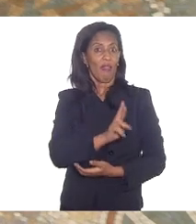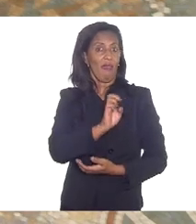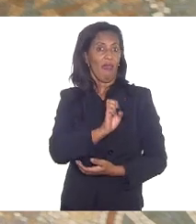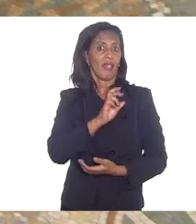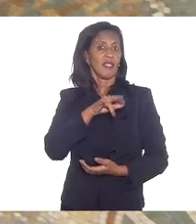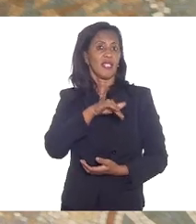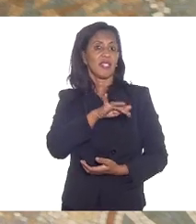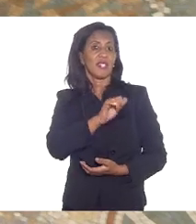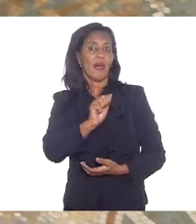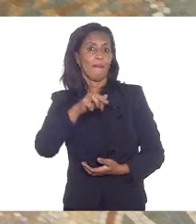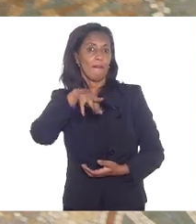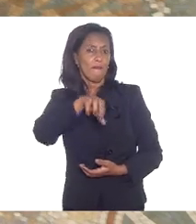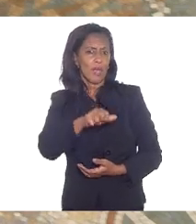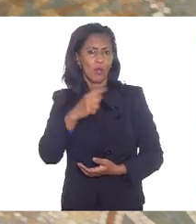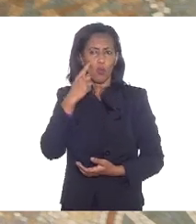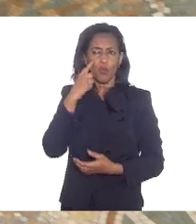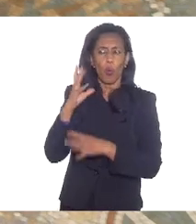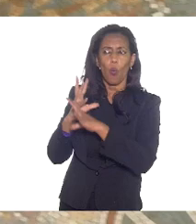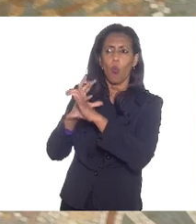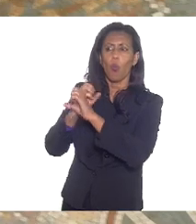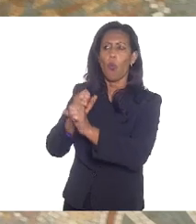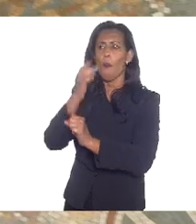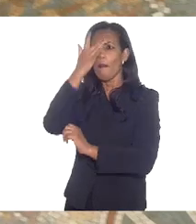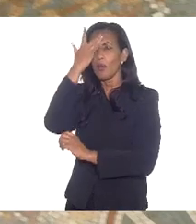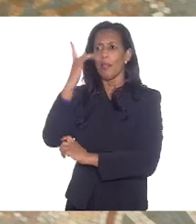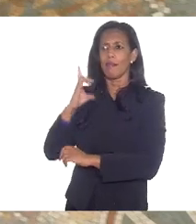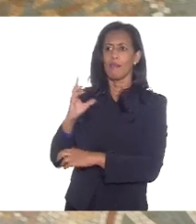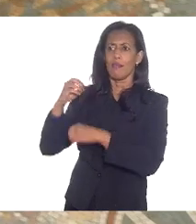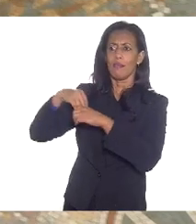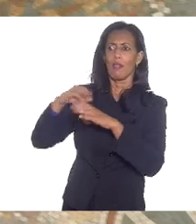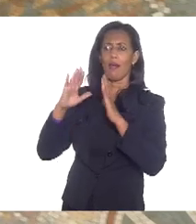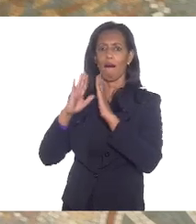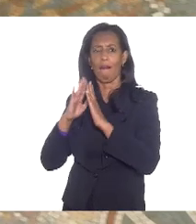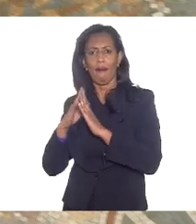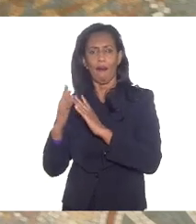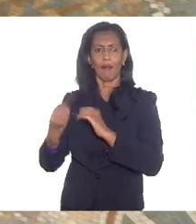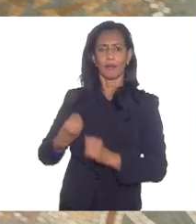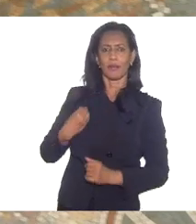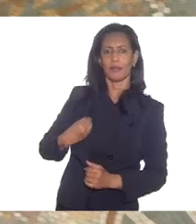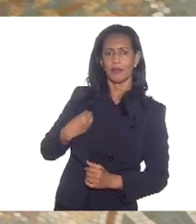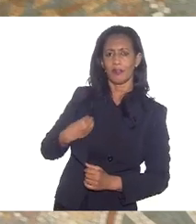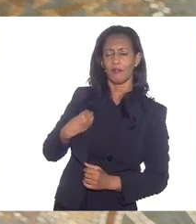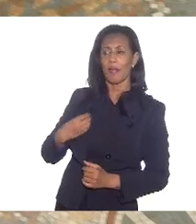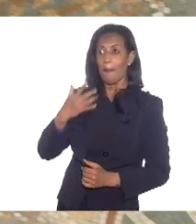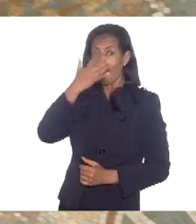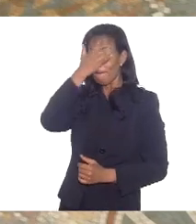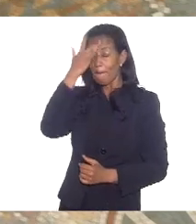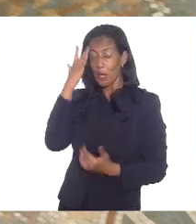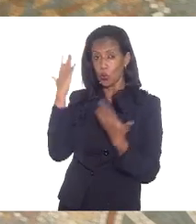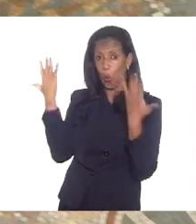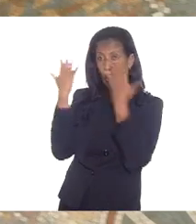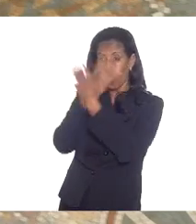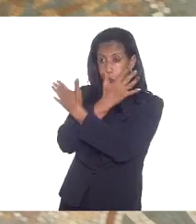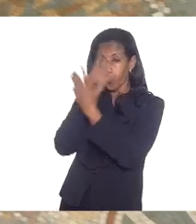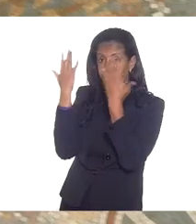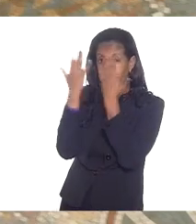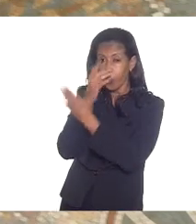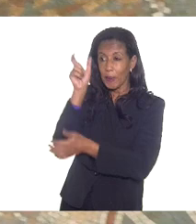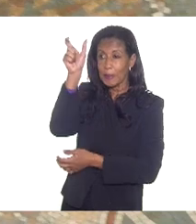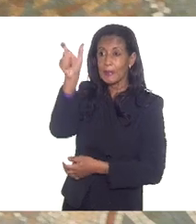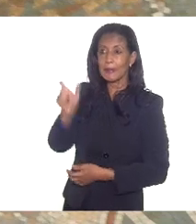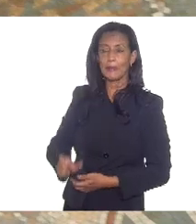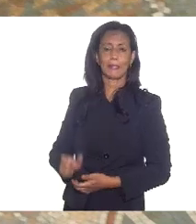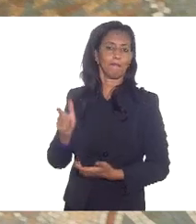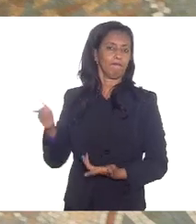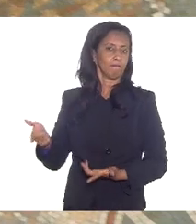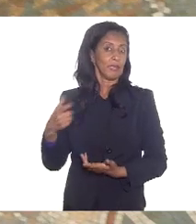só na formulação de políticas públicas, mas de reconhecer aqueles e aquelas que são invisíveis ao poder público. Então, nesse